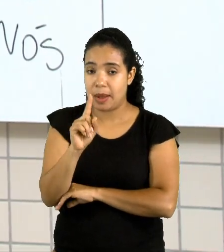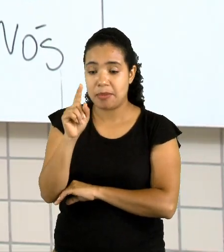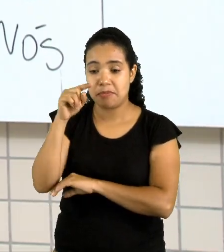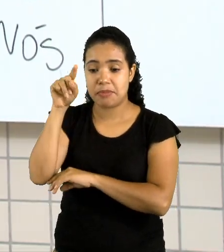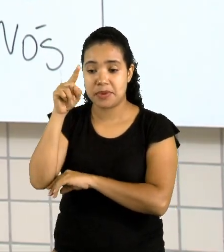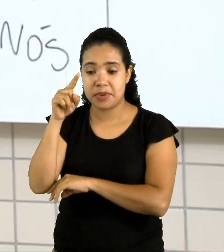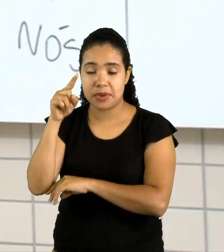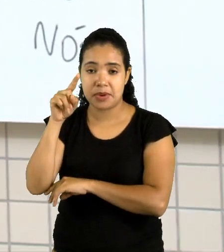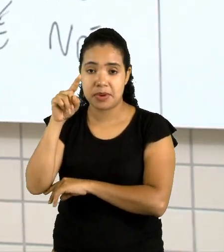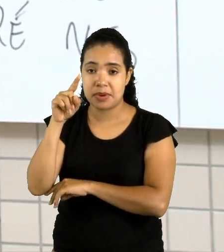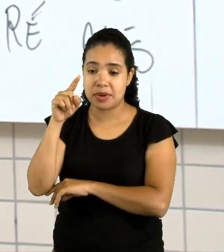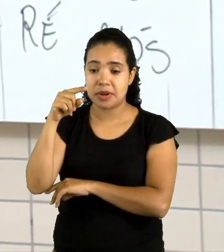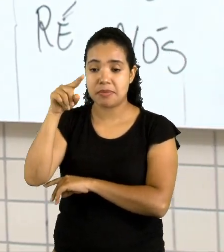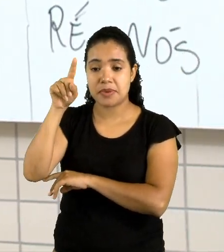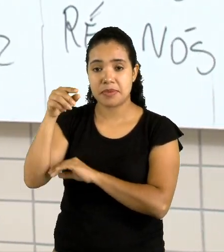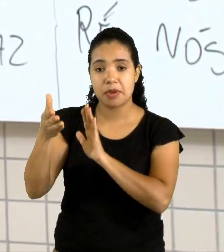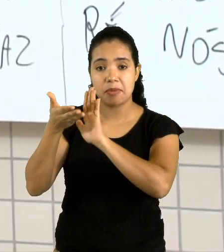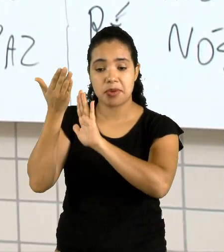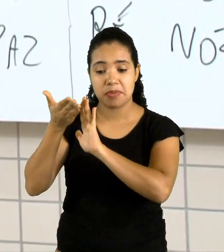acentuados? Quais são?